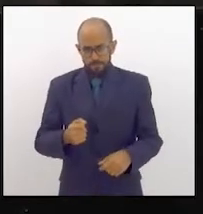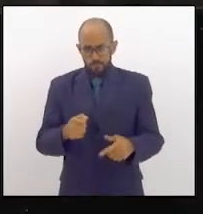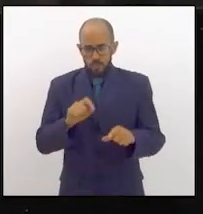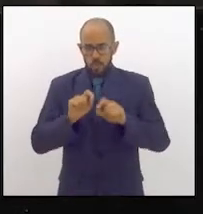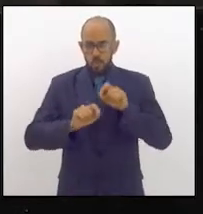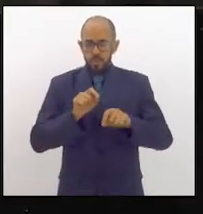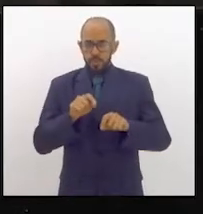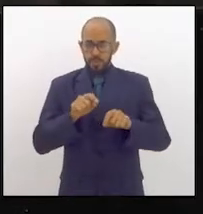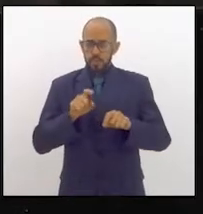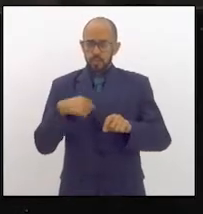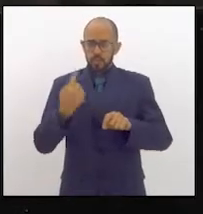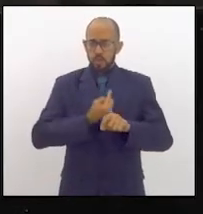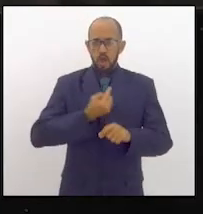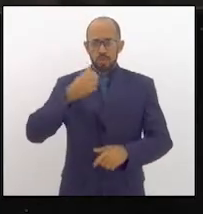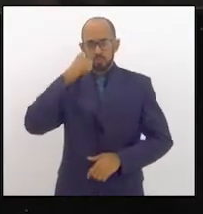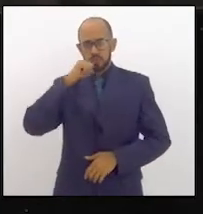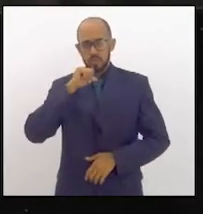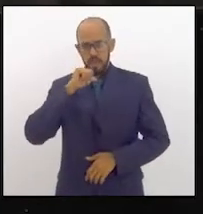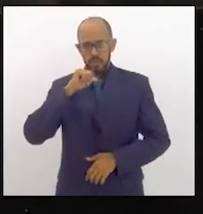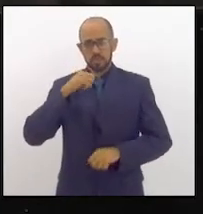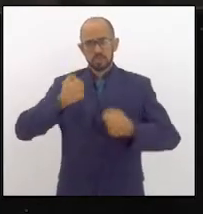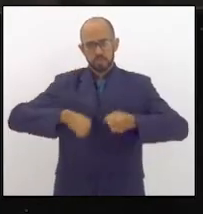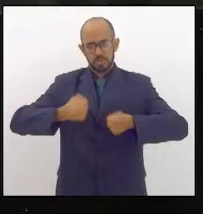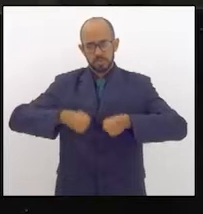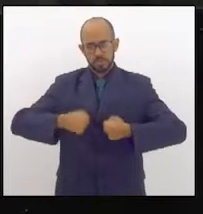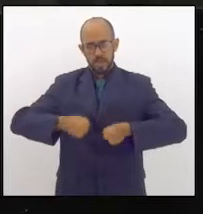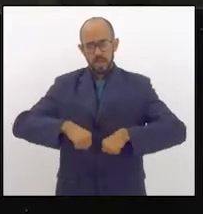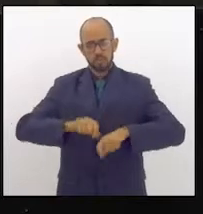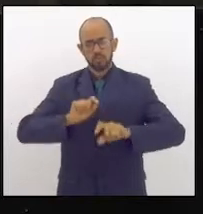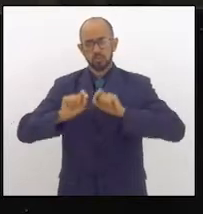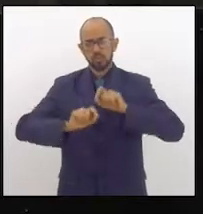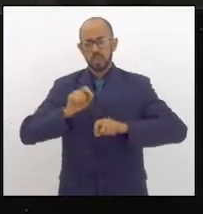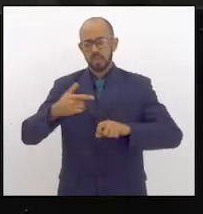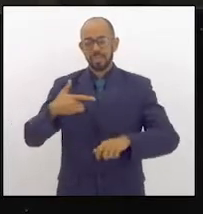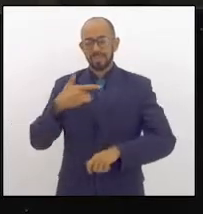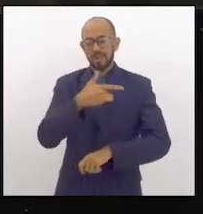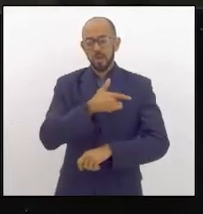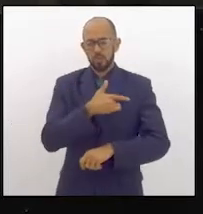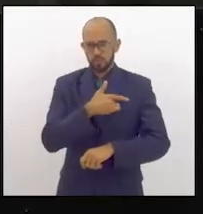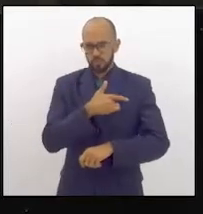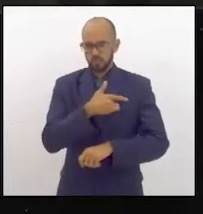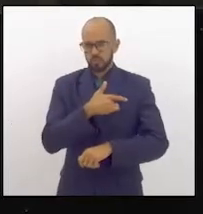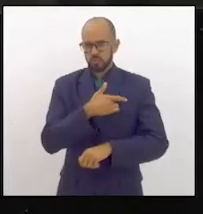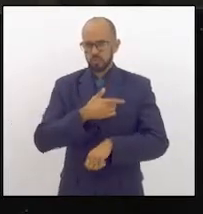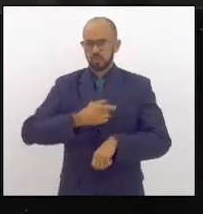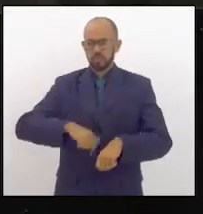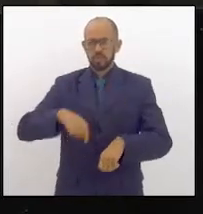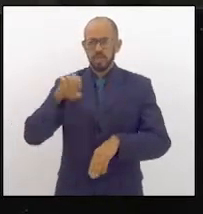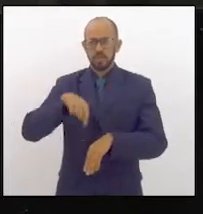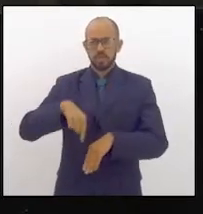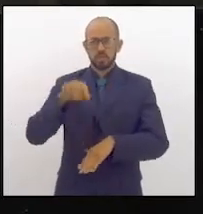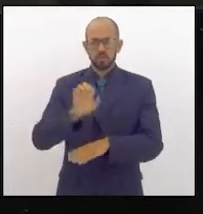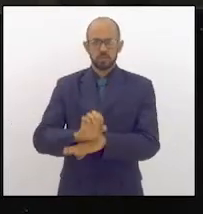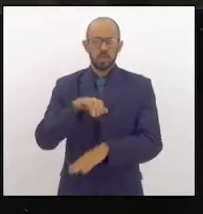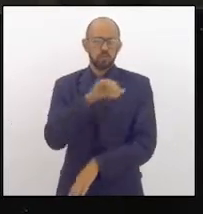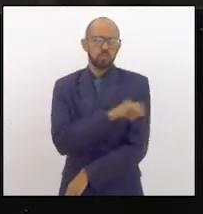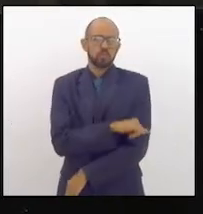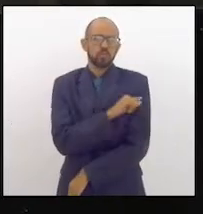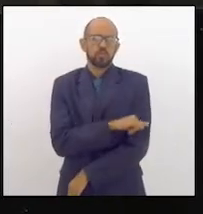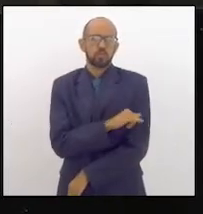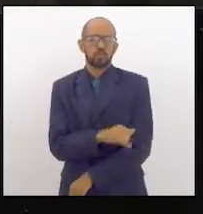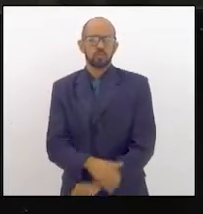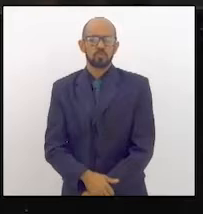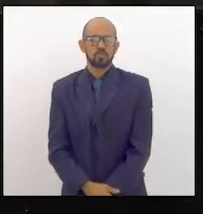é nós mulheres precisarmos da saúde nesse estado do Rio de